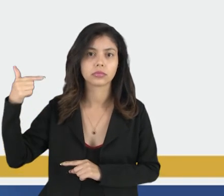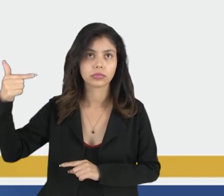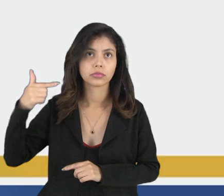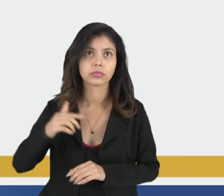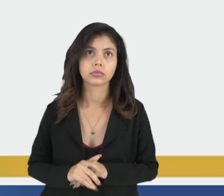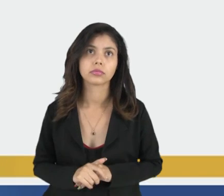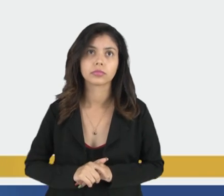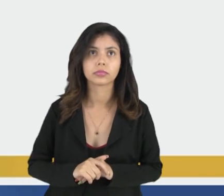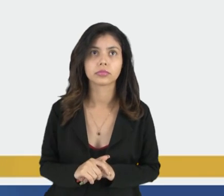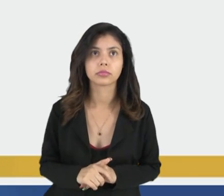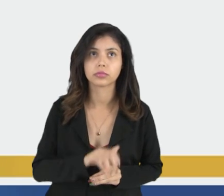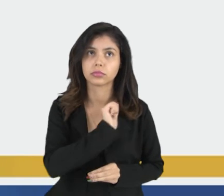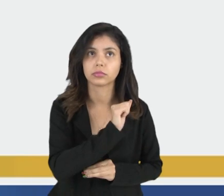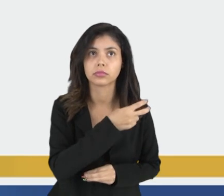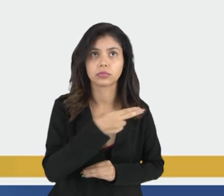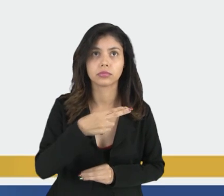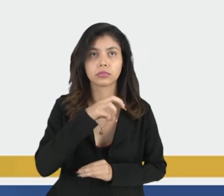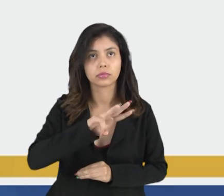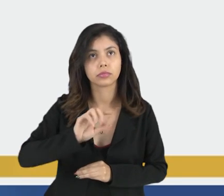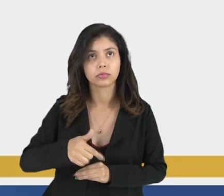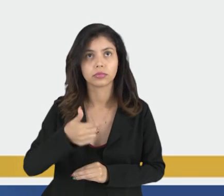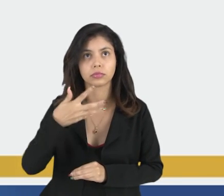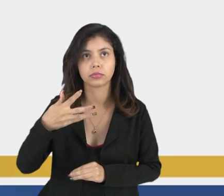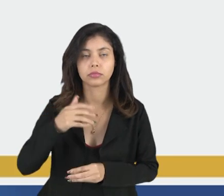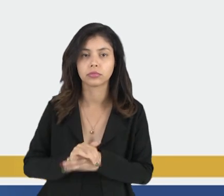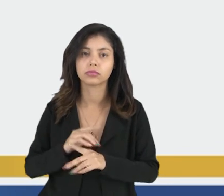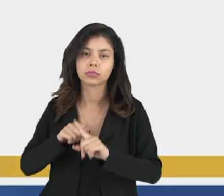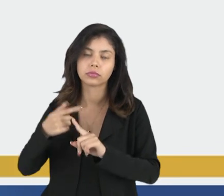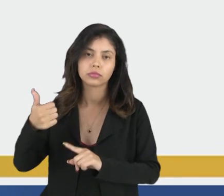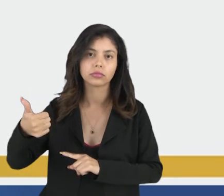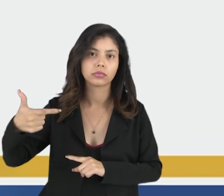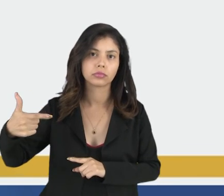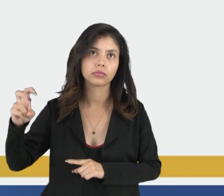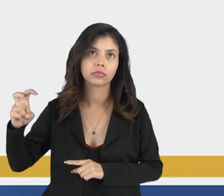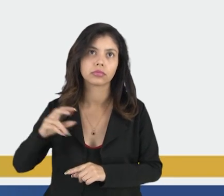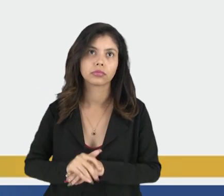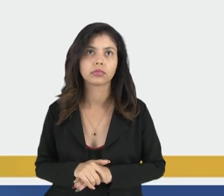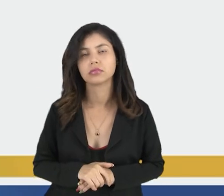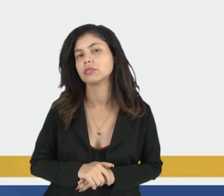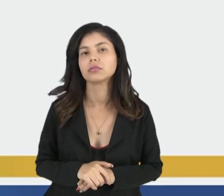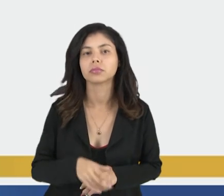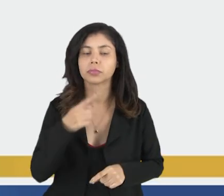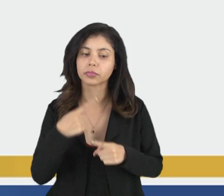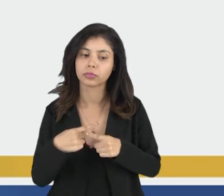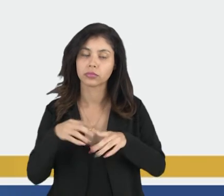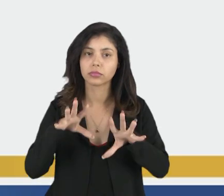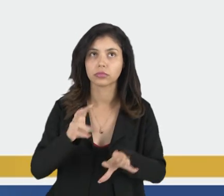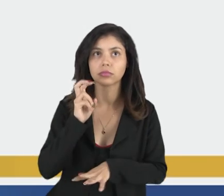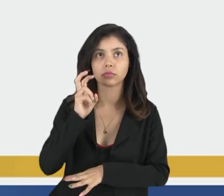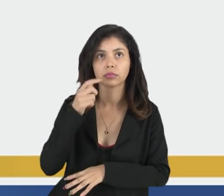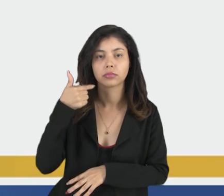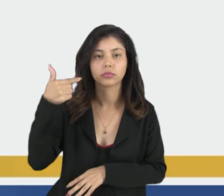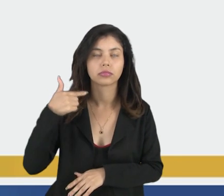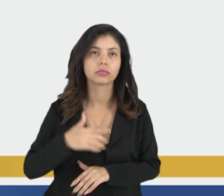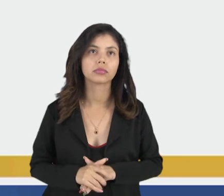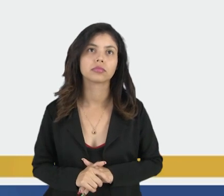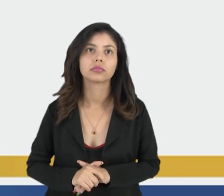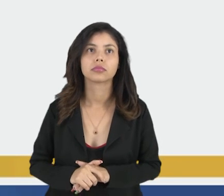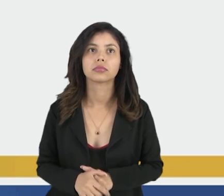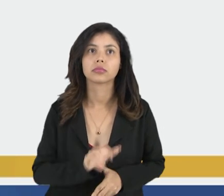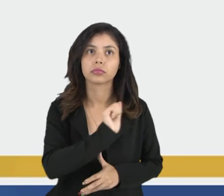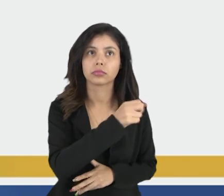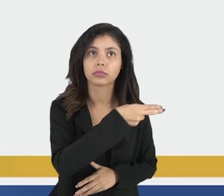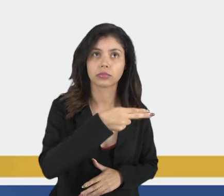quadrado. A é igual a 3,14 vezes 25, porque é 5 ao quadrado. O